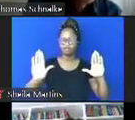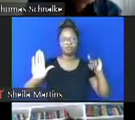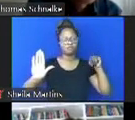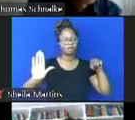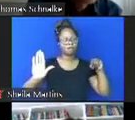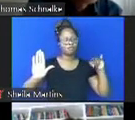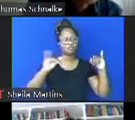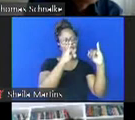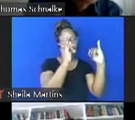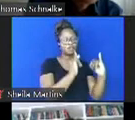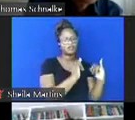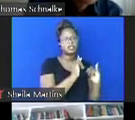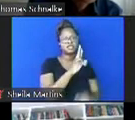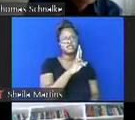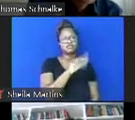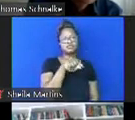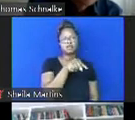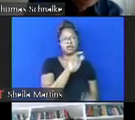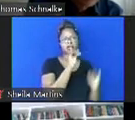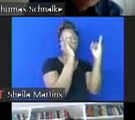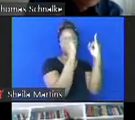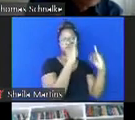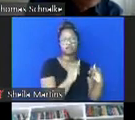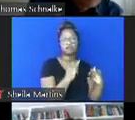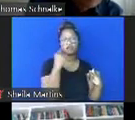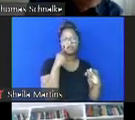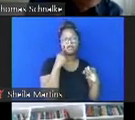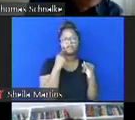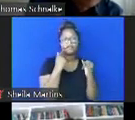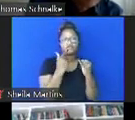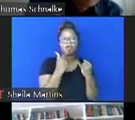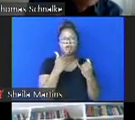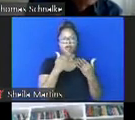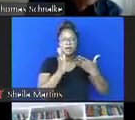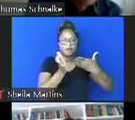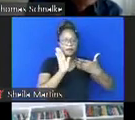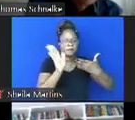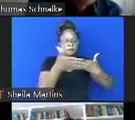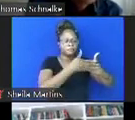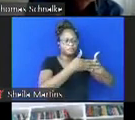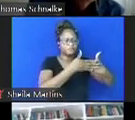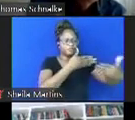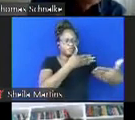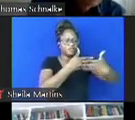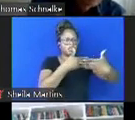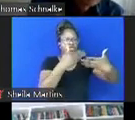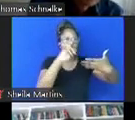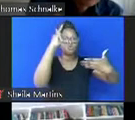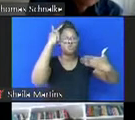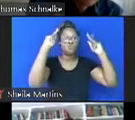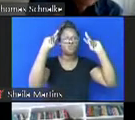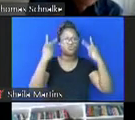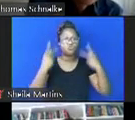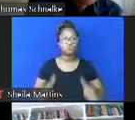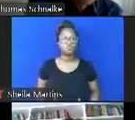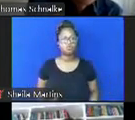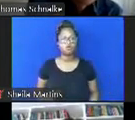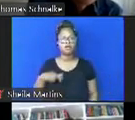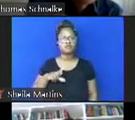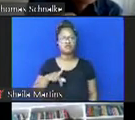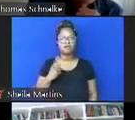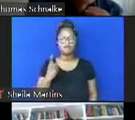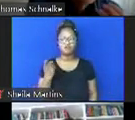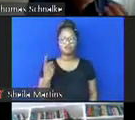a pele que mostra uma anatomia humana não individualizada. O